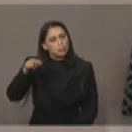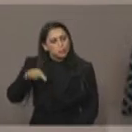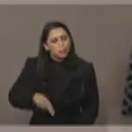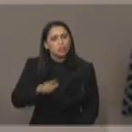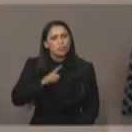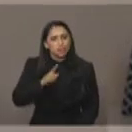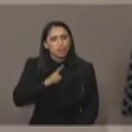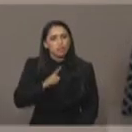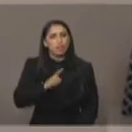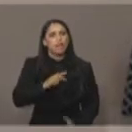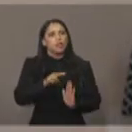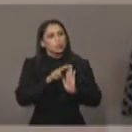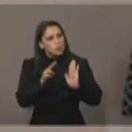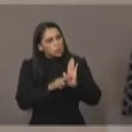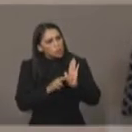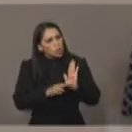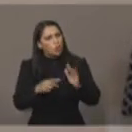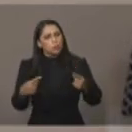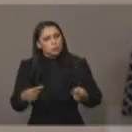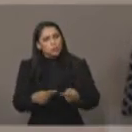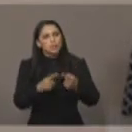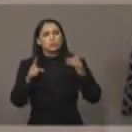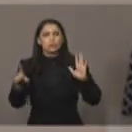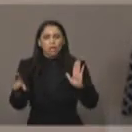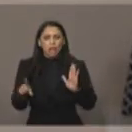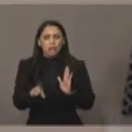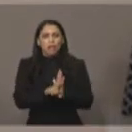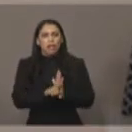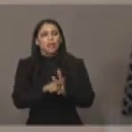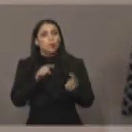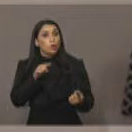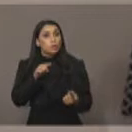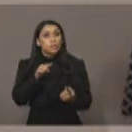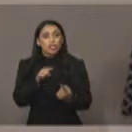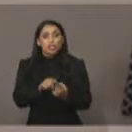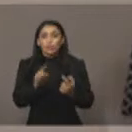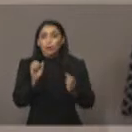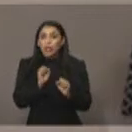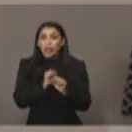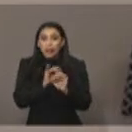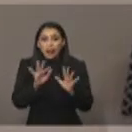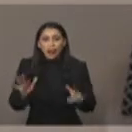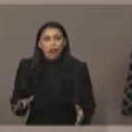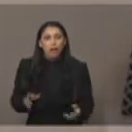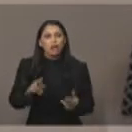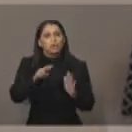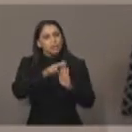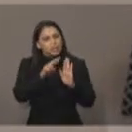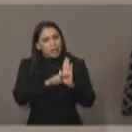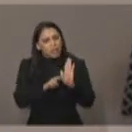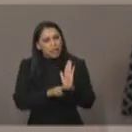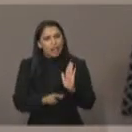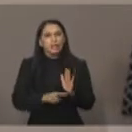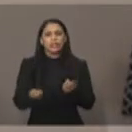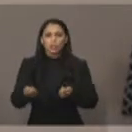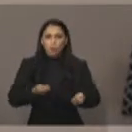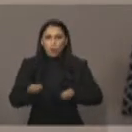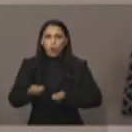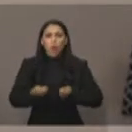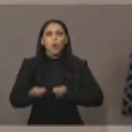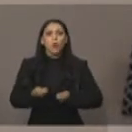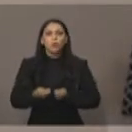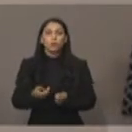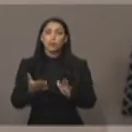robusto arcabouço normativo infralegal com objetivos e finalidades específicos e que é submetido a diversas modalidades de controle.